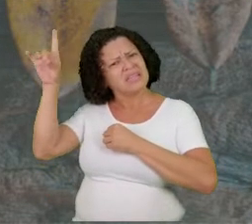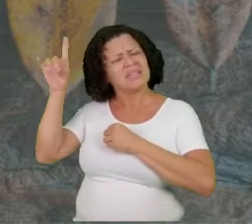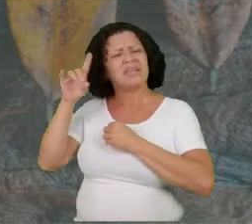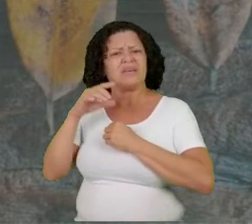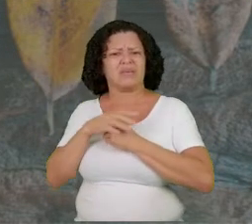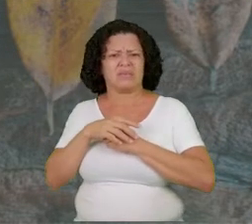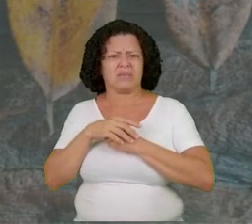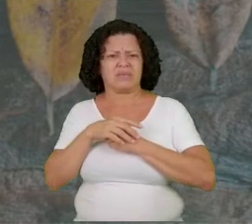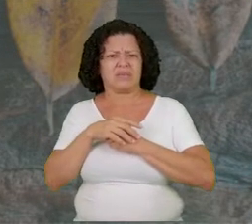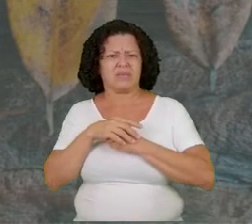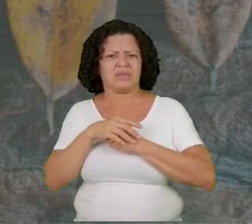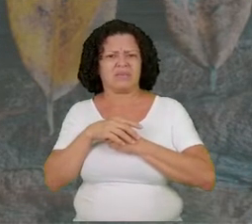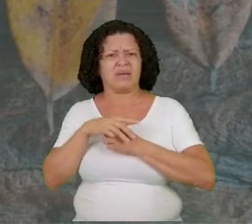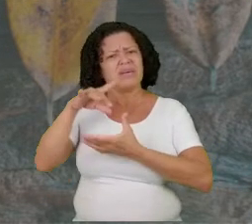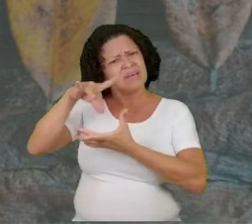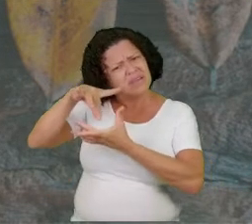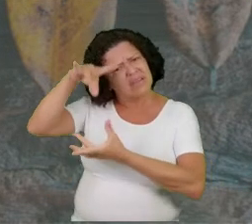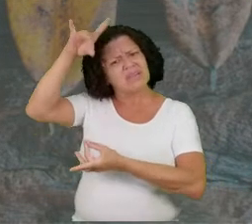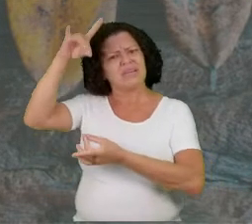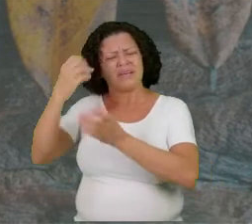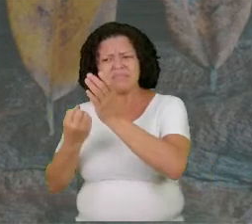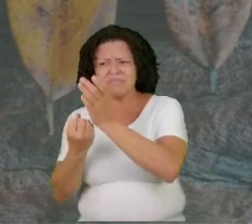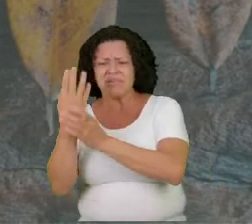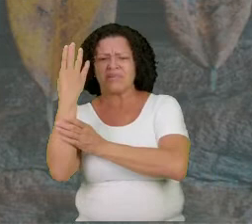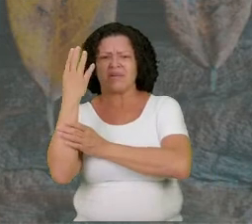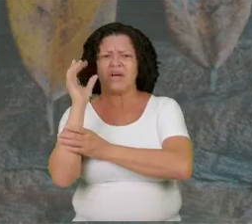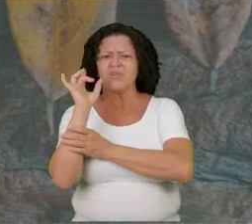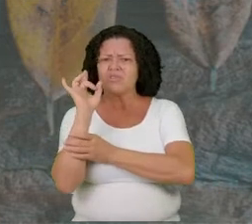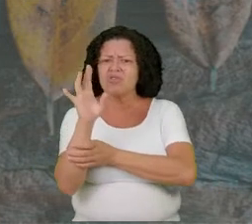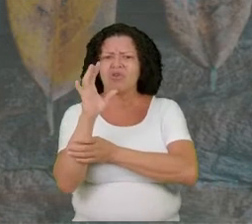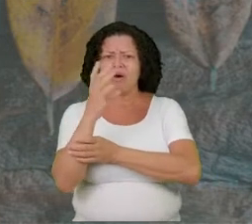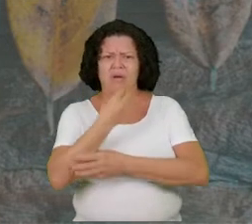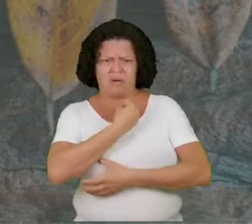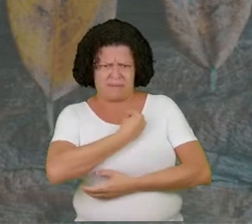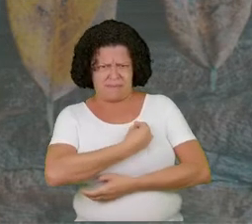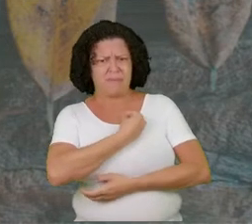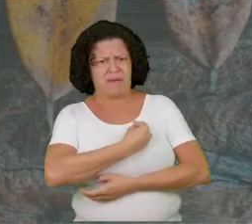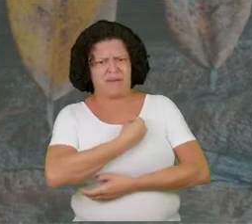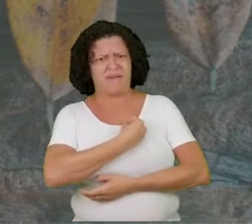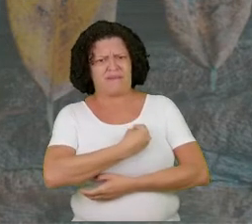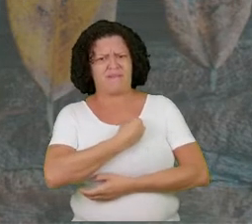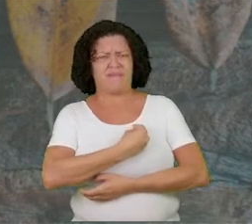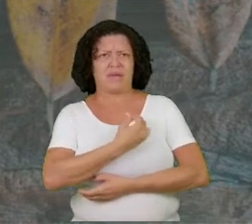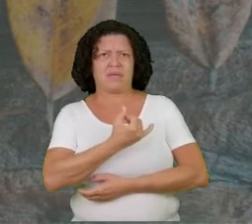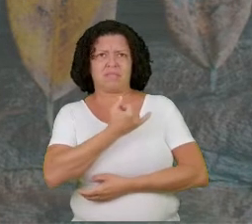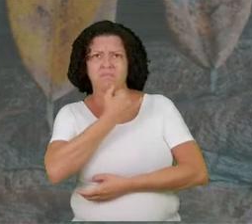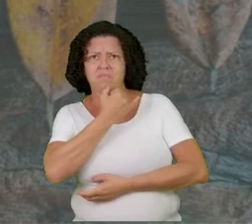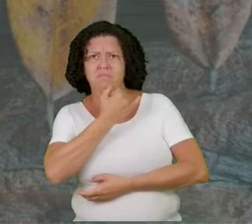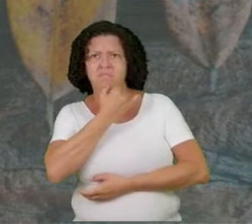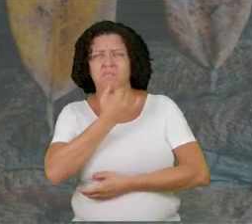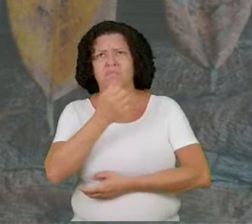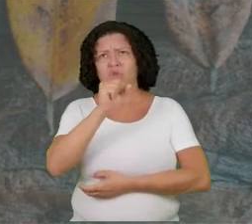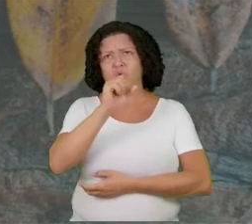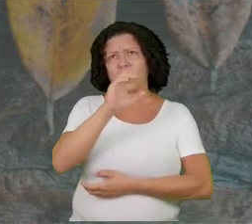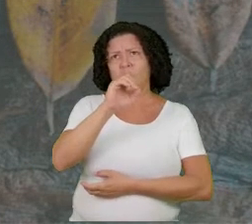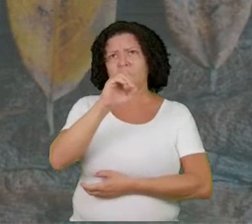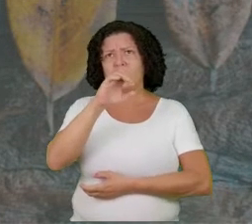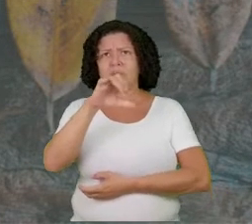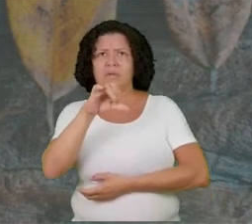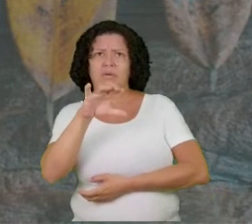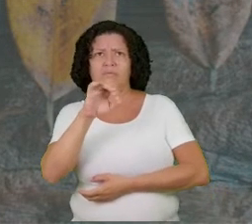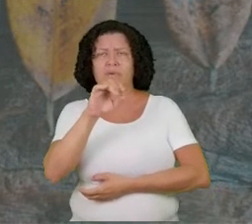teria criado os espíritos, né, para terem uma vida, digamos, de 80,